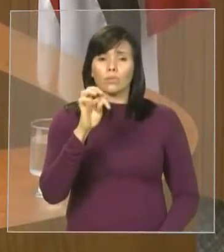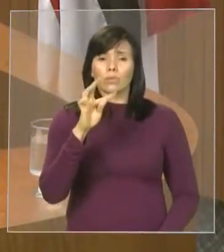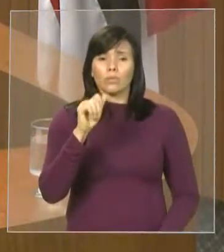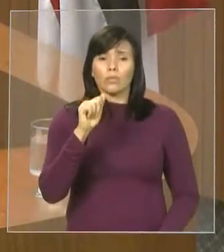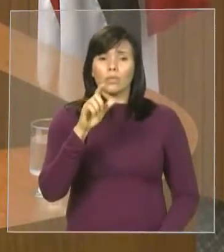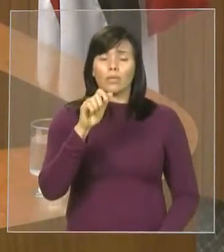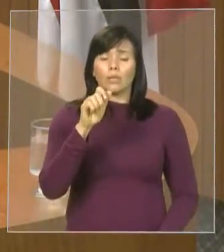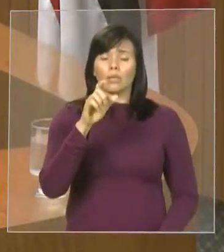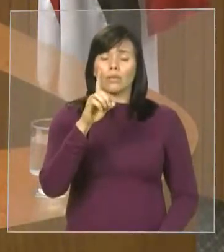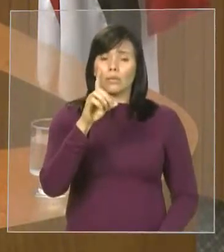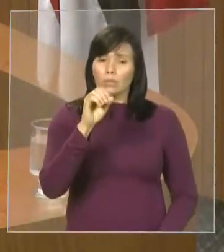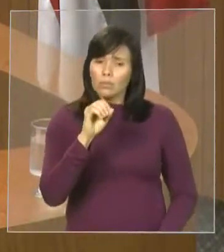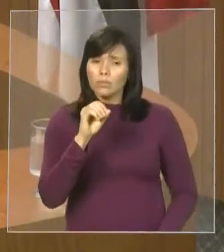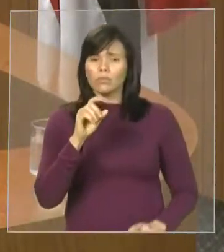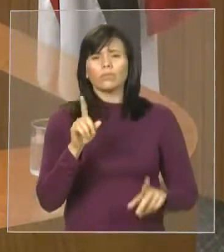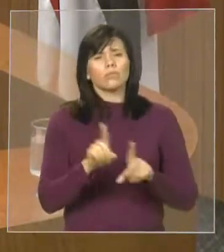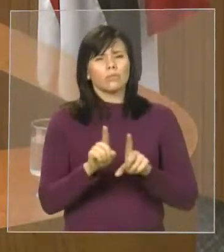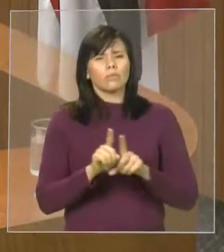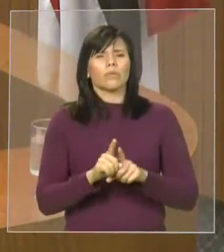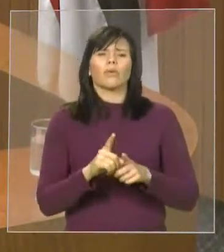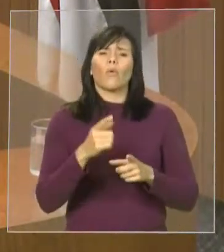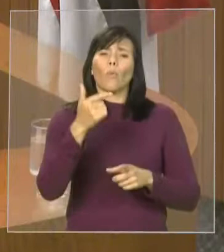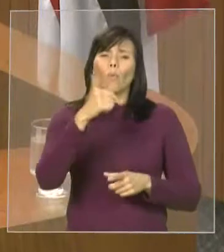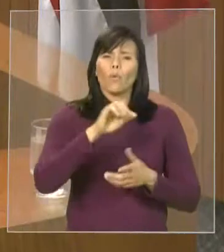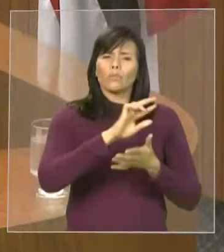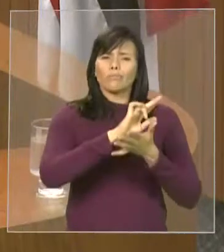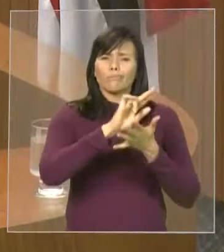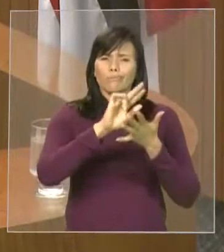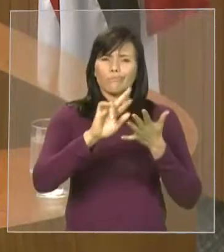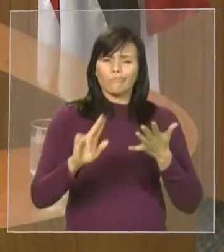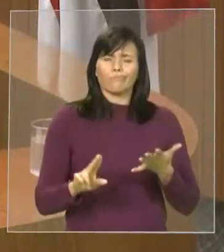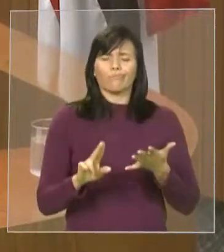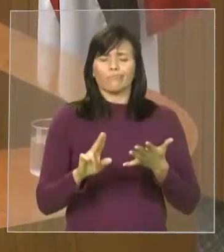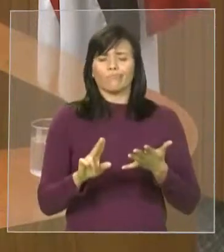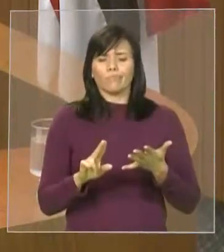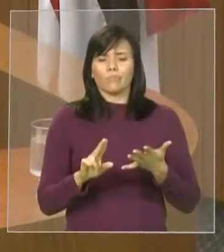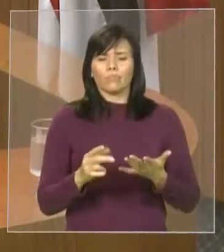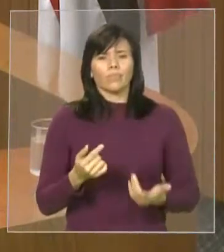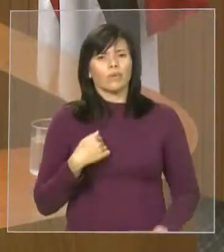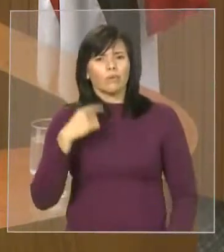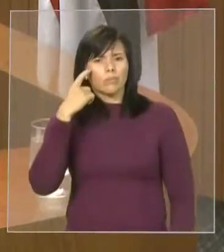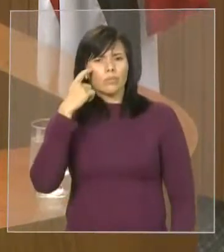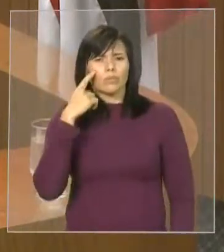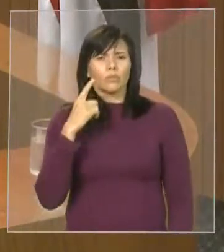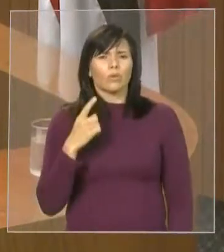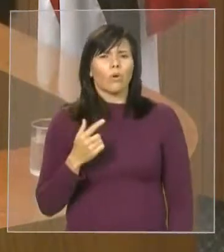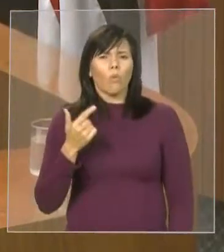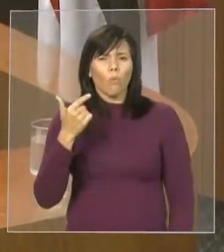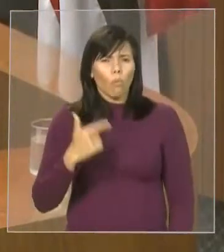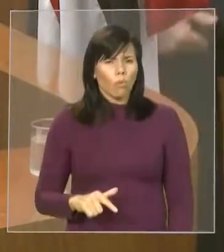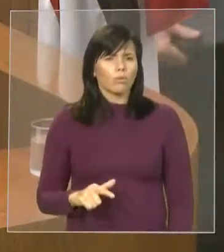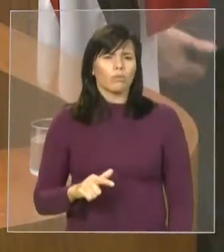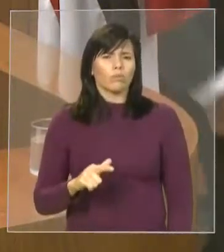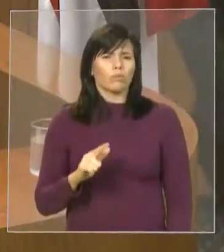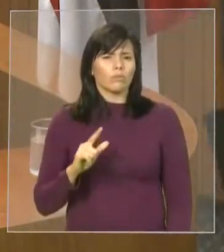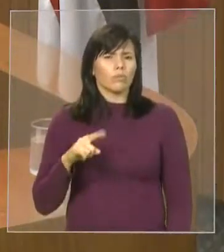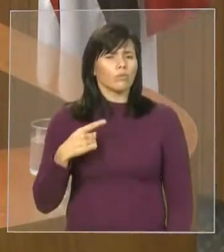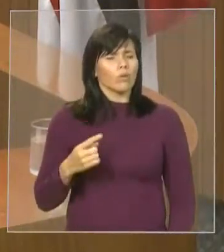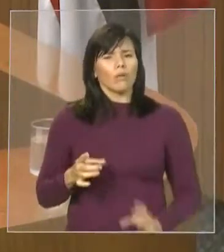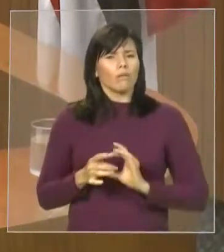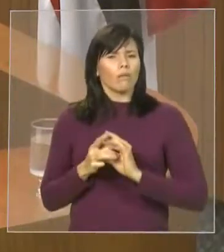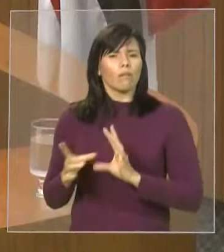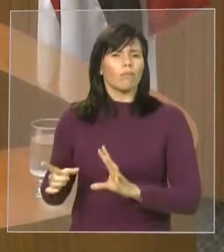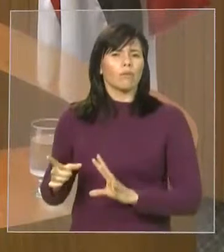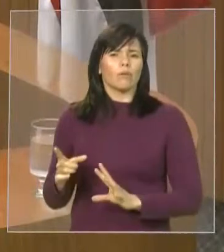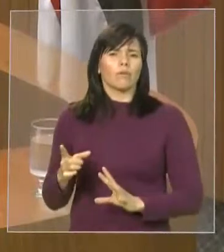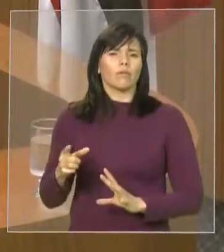outro cheque em branco que nós vamos dar ao governo do Estado para que ele possa fazer a